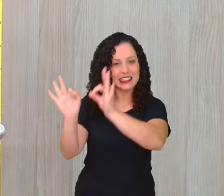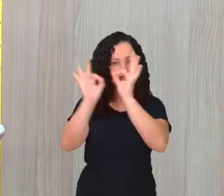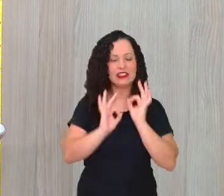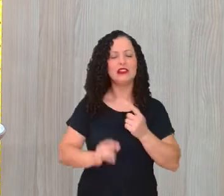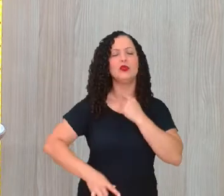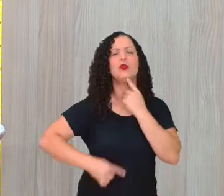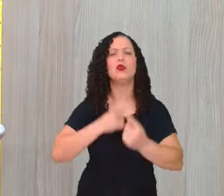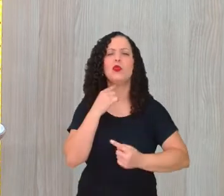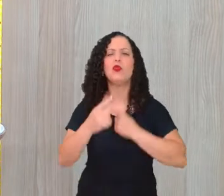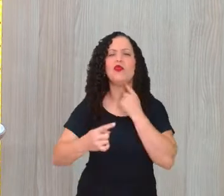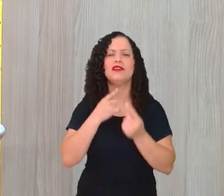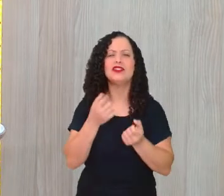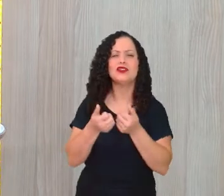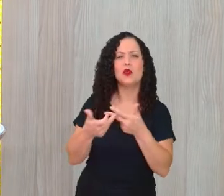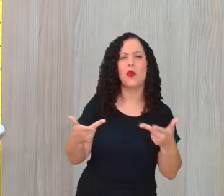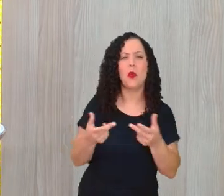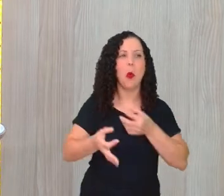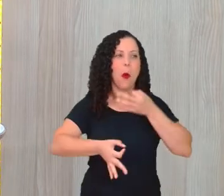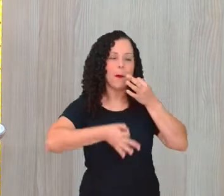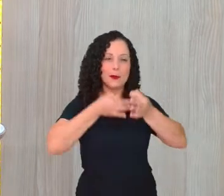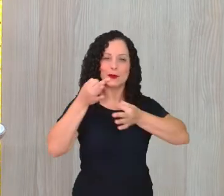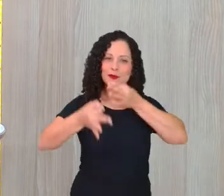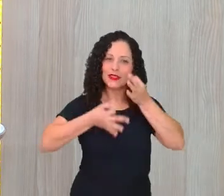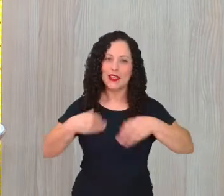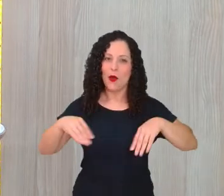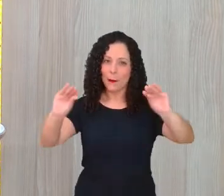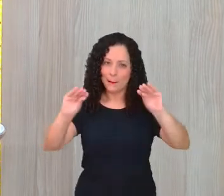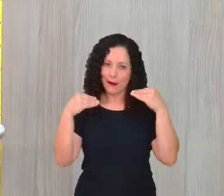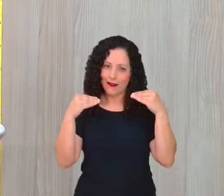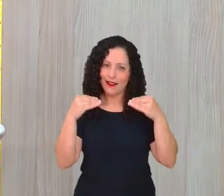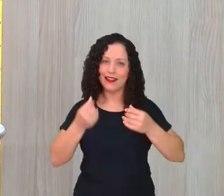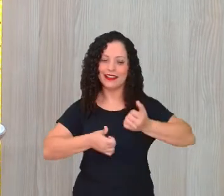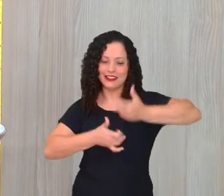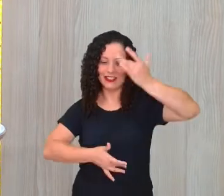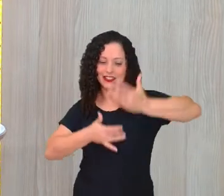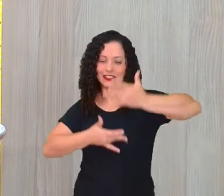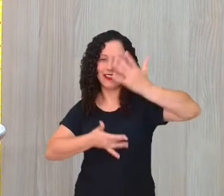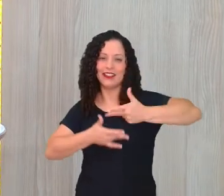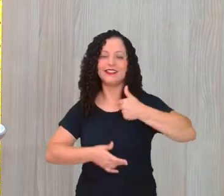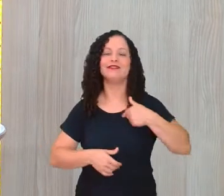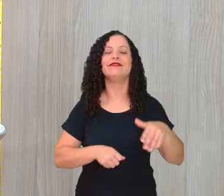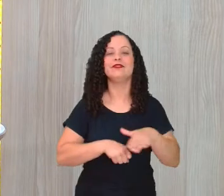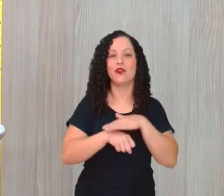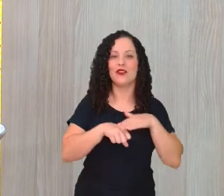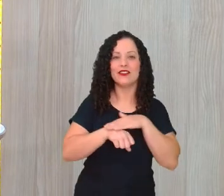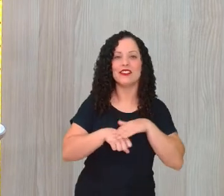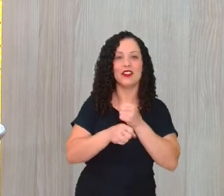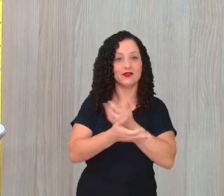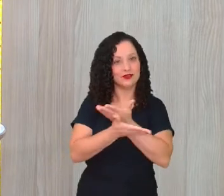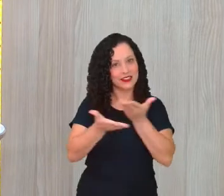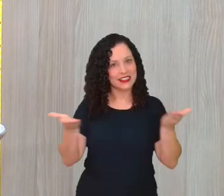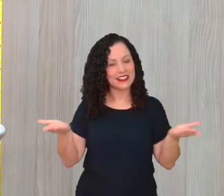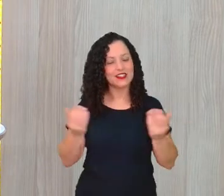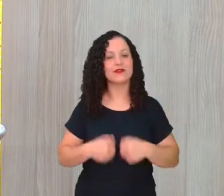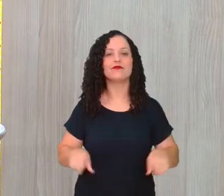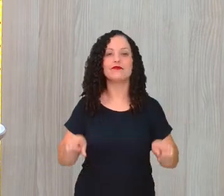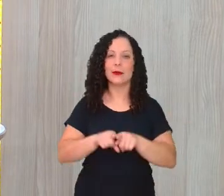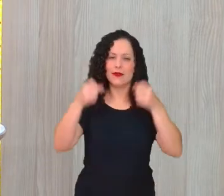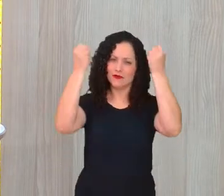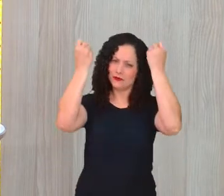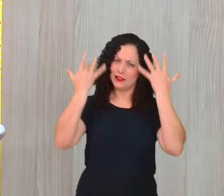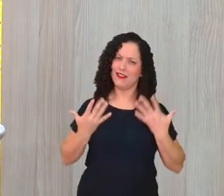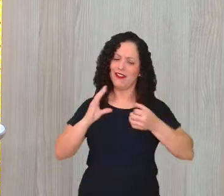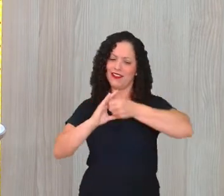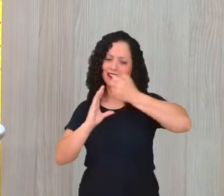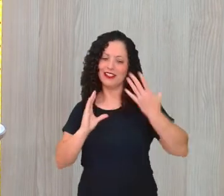dúvida, comentário, elogio, joga aqui no chat que eu estou ansiosa para conversar com vocês, tá? Eu também vou me autodescrever, eu